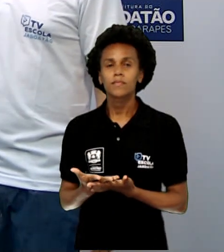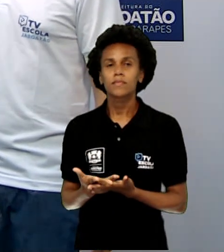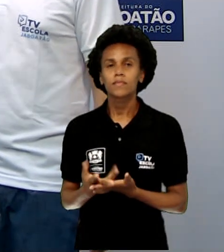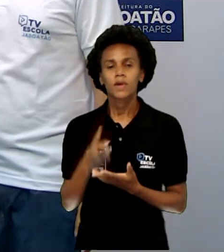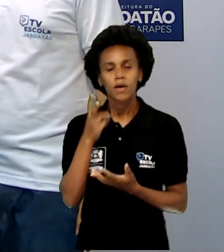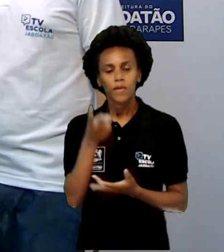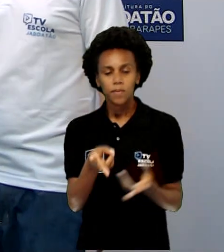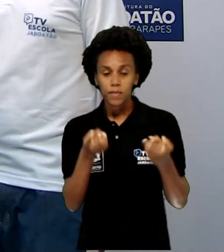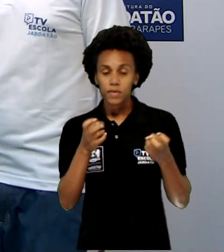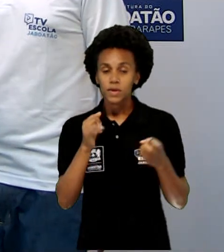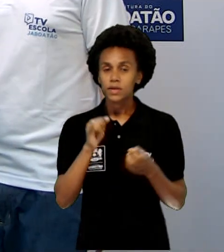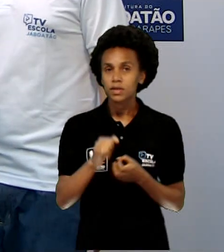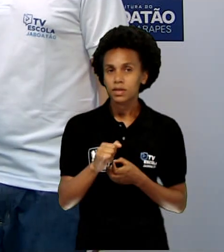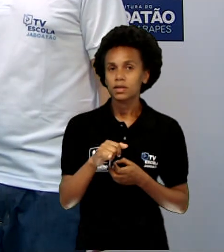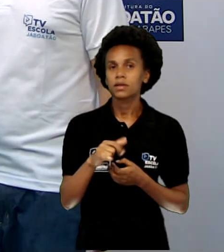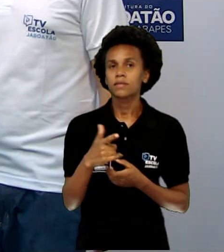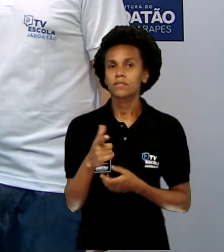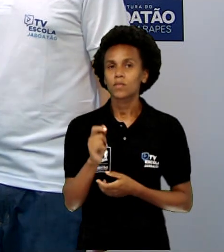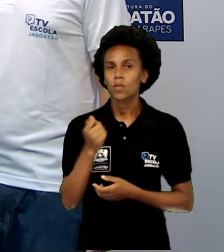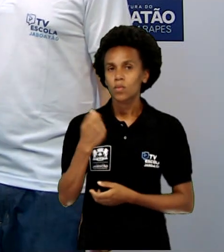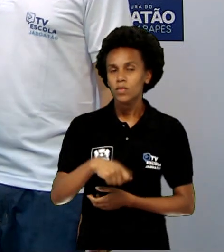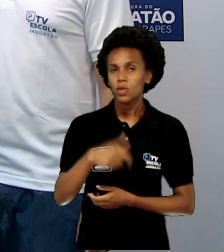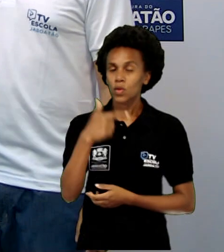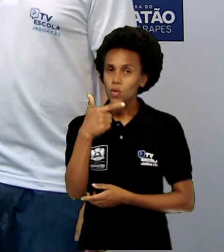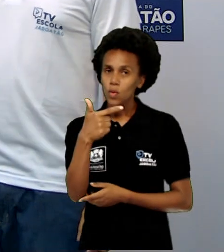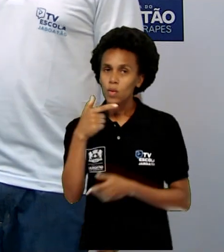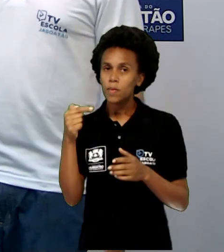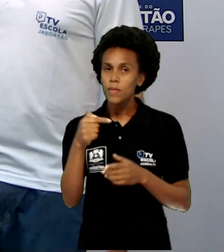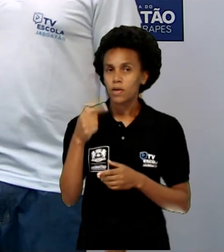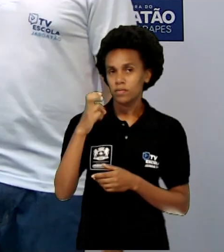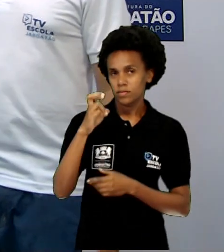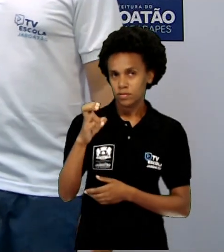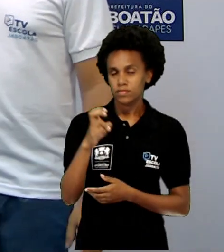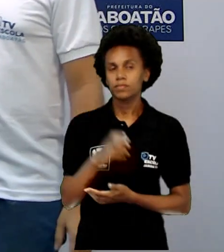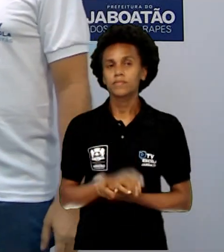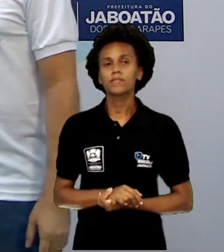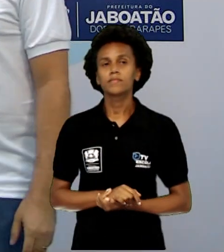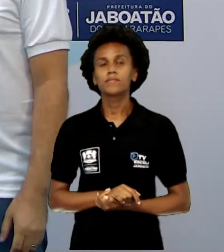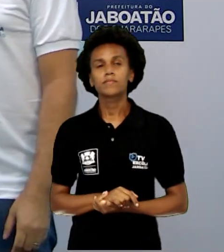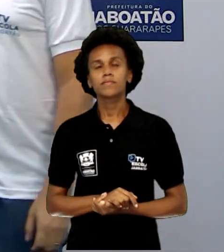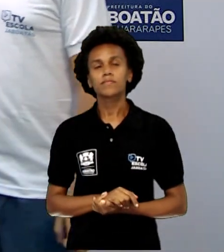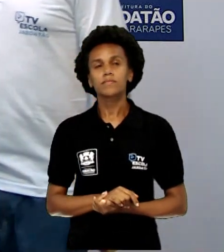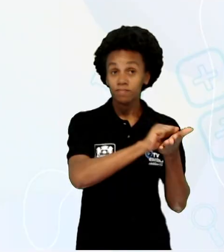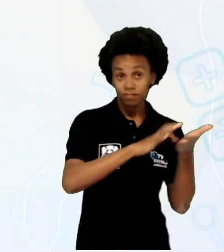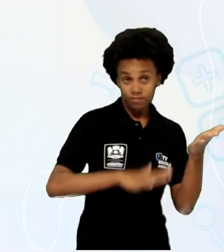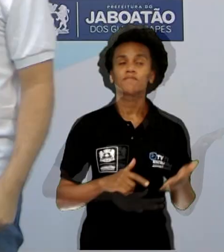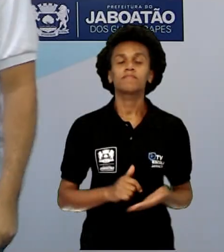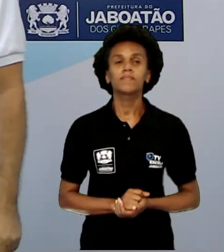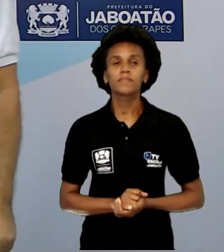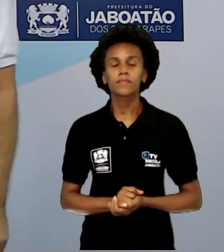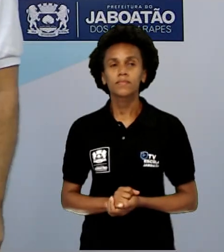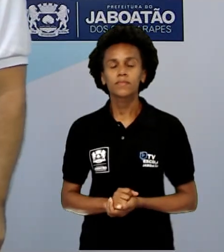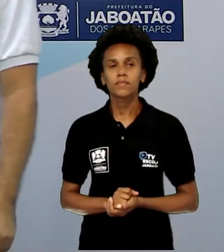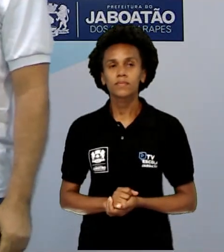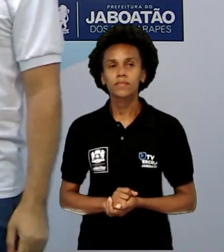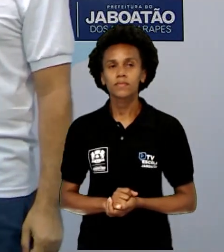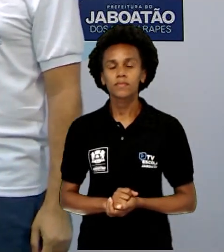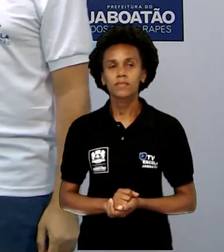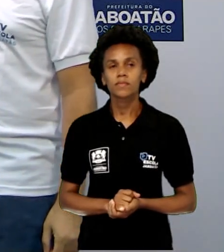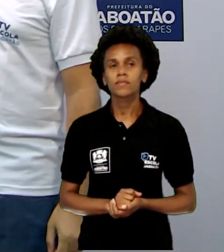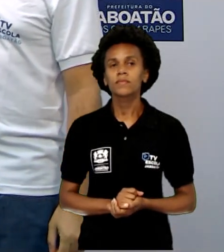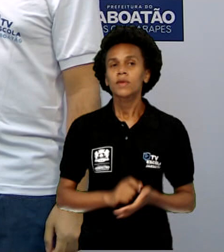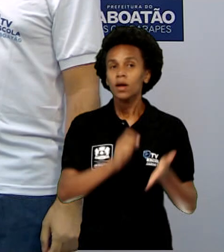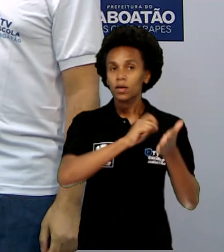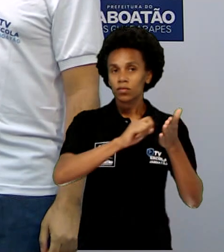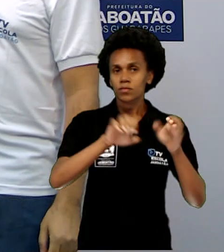2 e menos 5. Beleza, pessoal? Mais um exercício que eu coloco aqui para vocês. Escreva uma equação do segundo